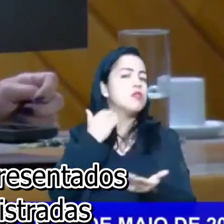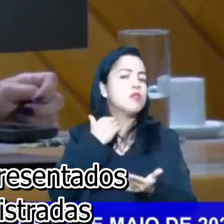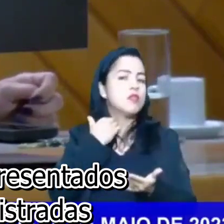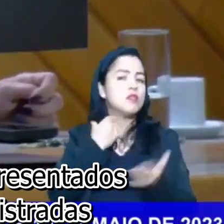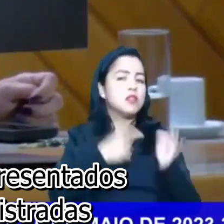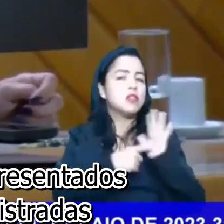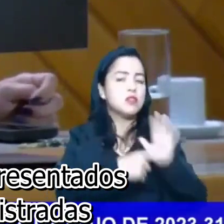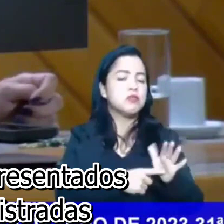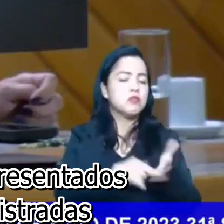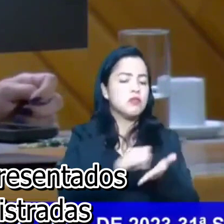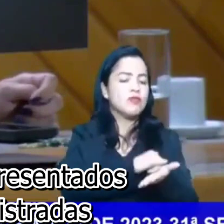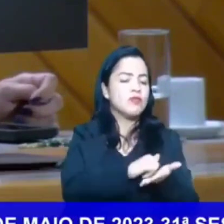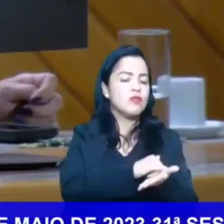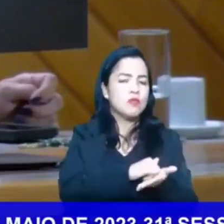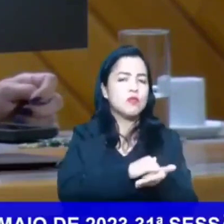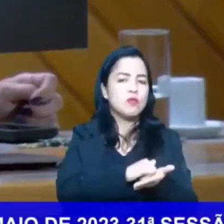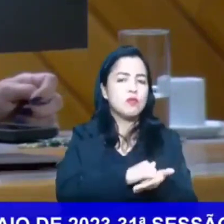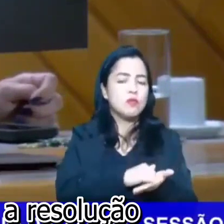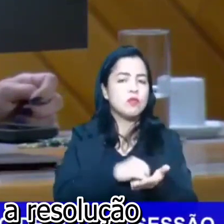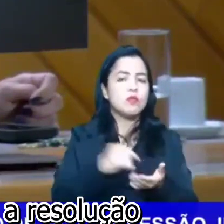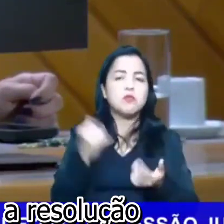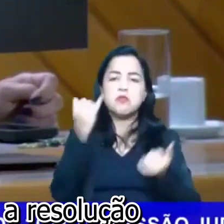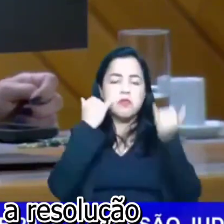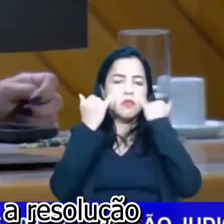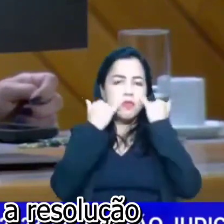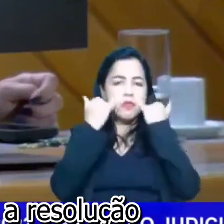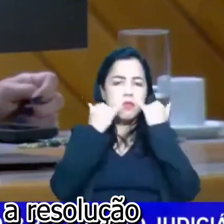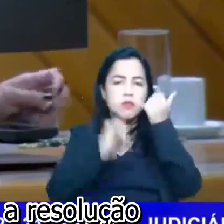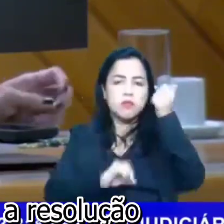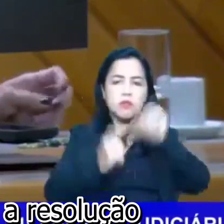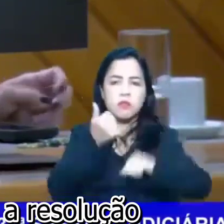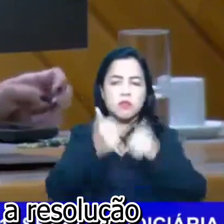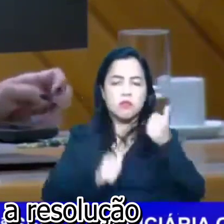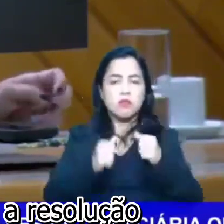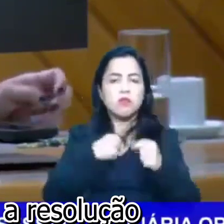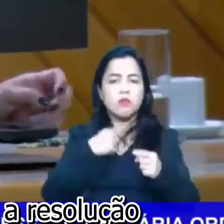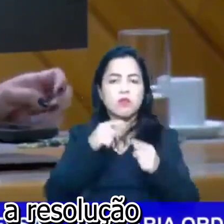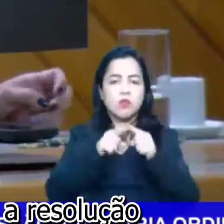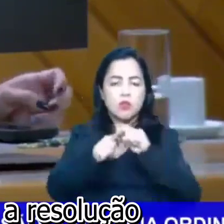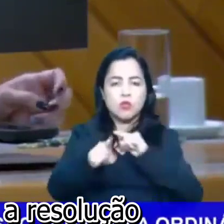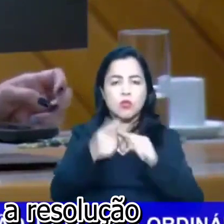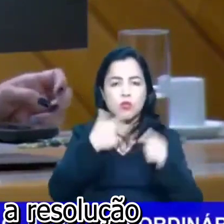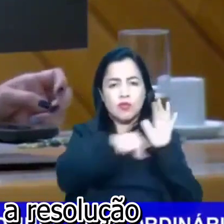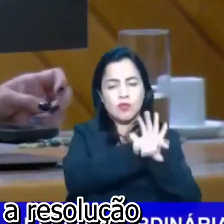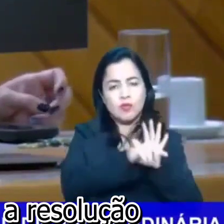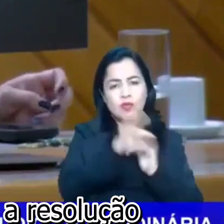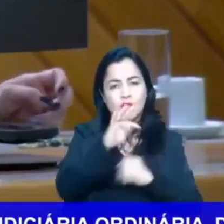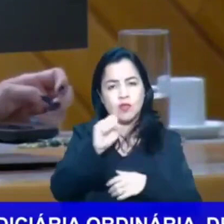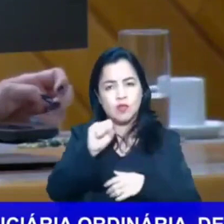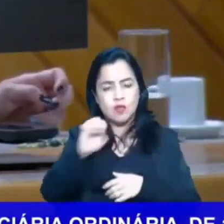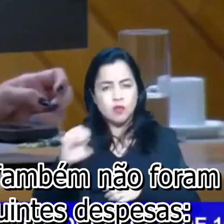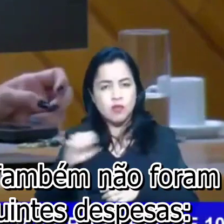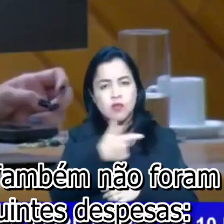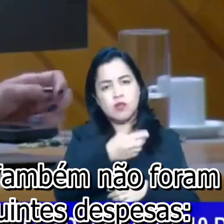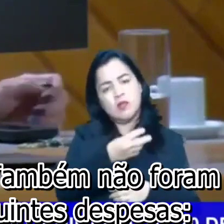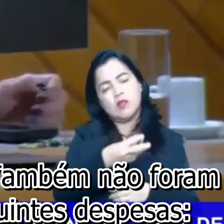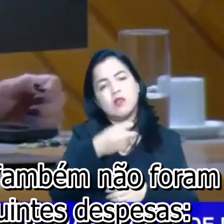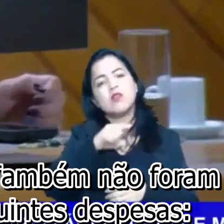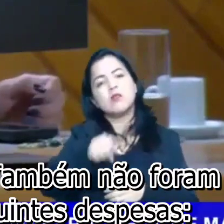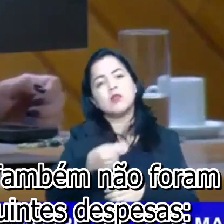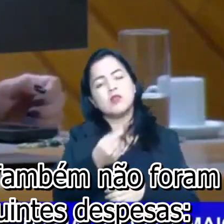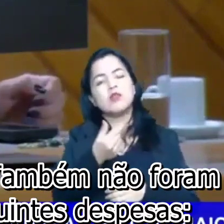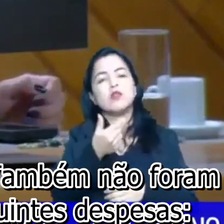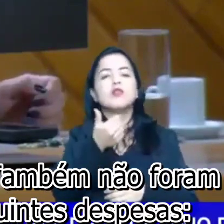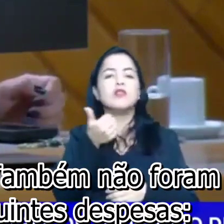foram registradas e informadas na ficha de qualificação, contrariando a resolução do TSE 23.607 de